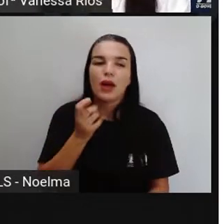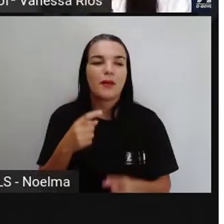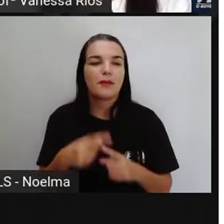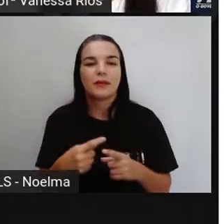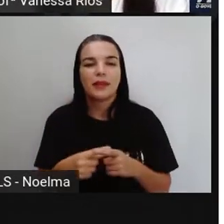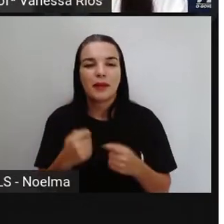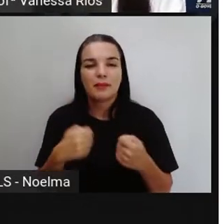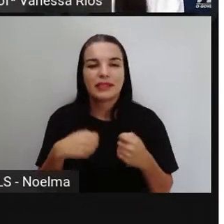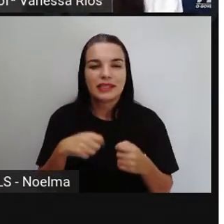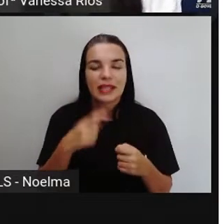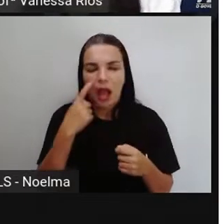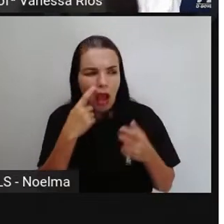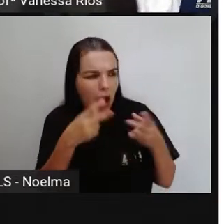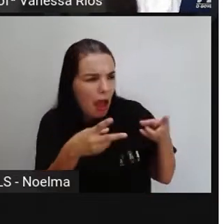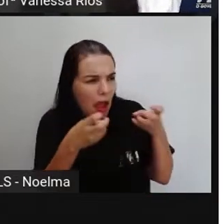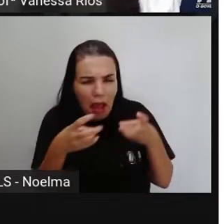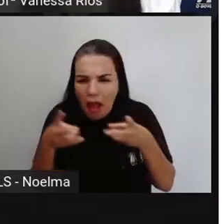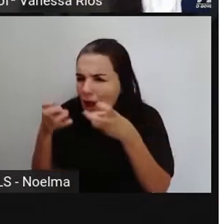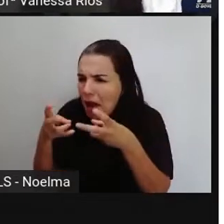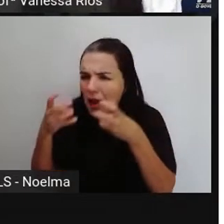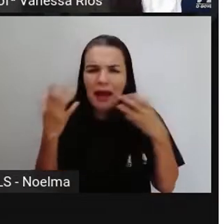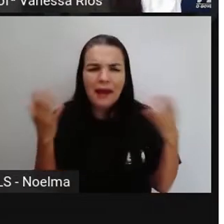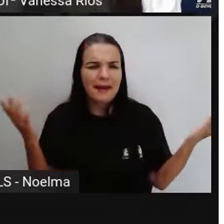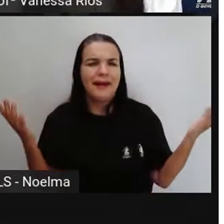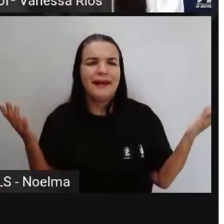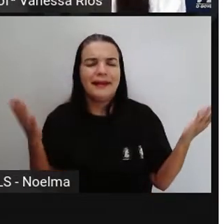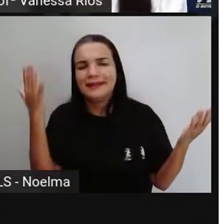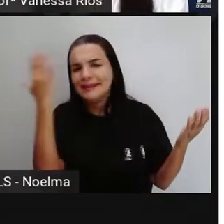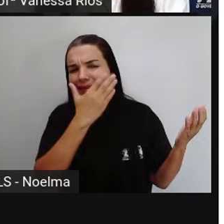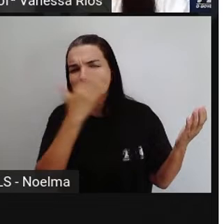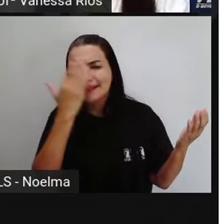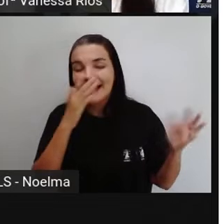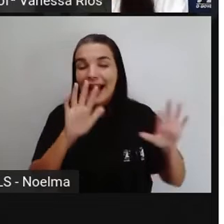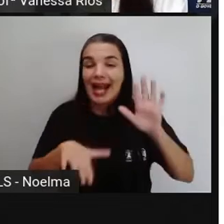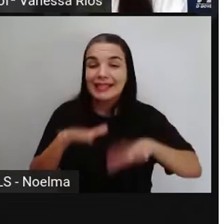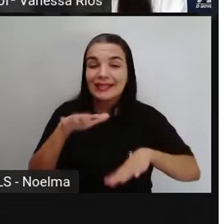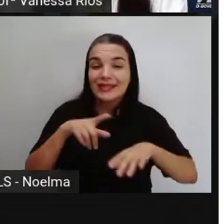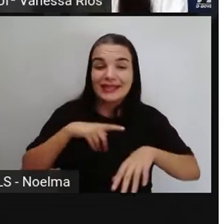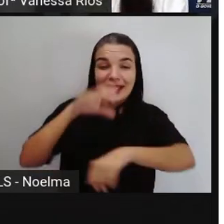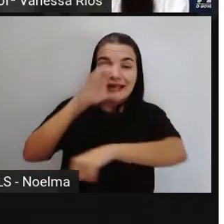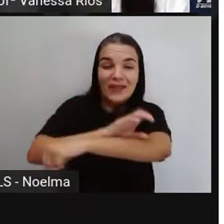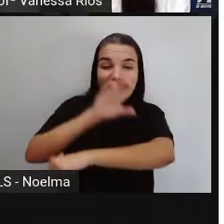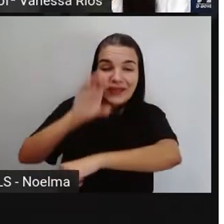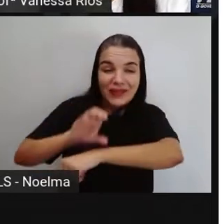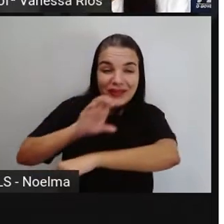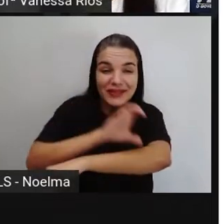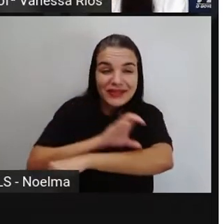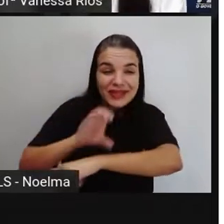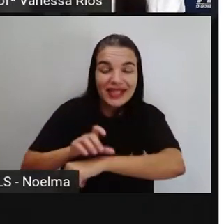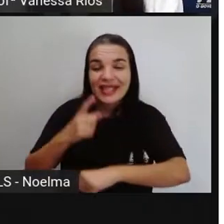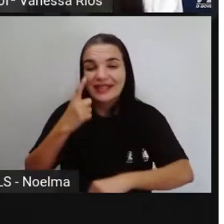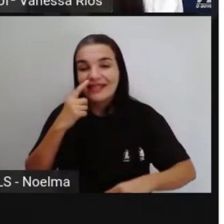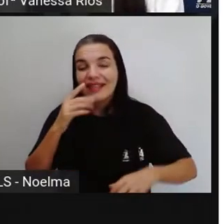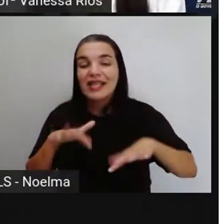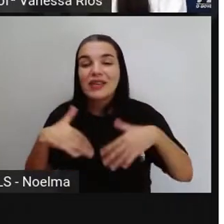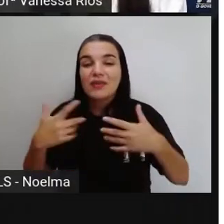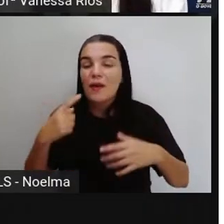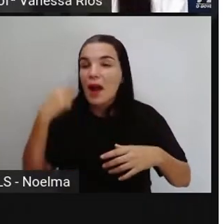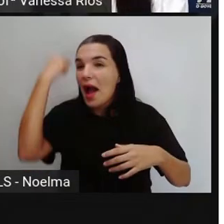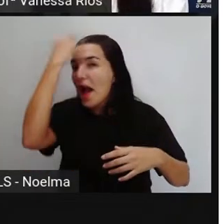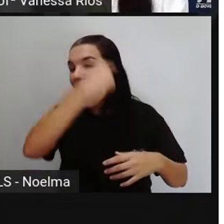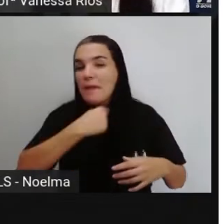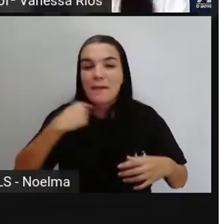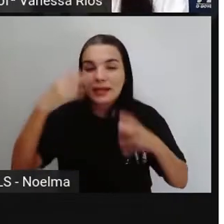precisam identificar, então existem às vezes concurso para saber o mascarado ou a careta mais bonita,